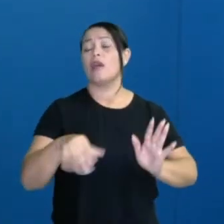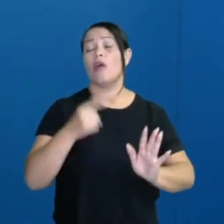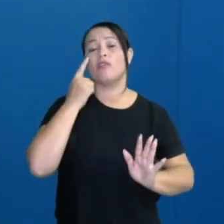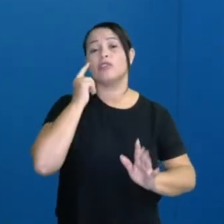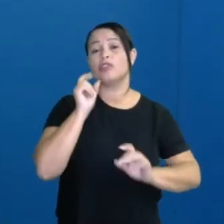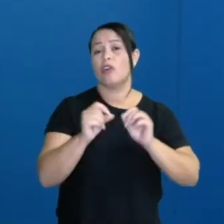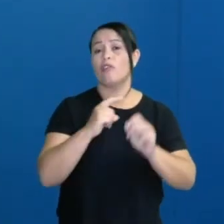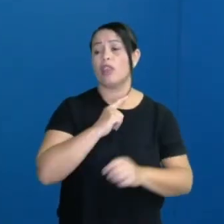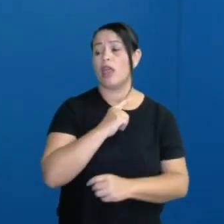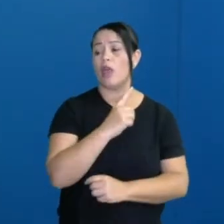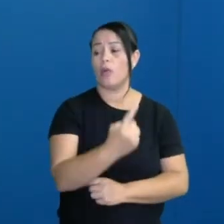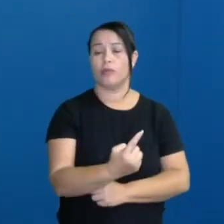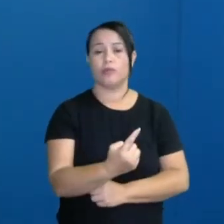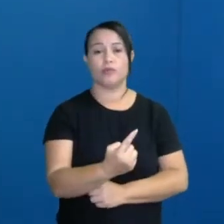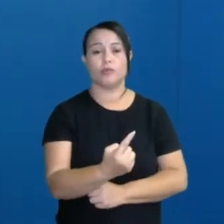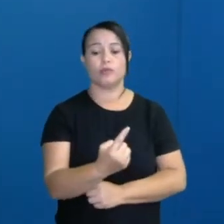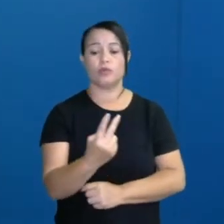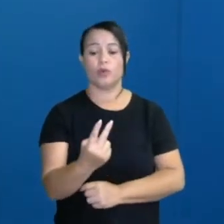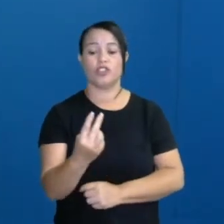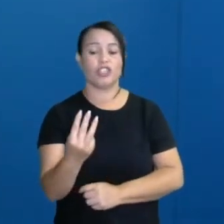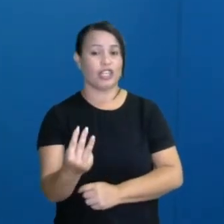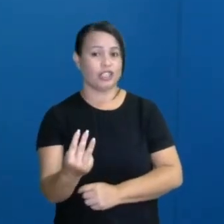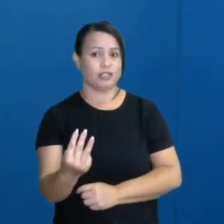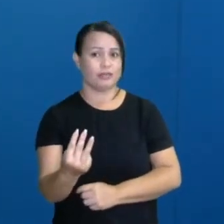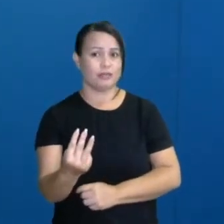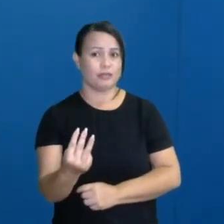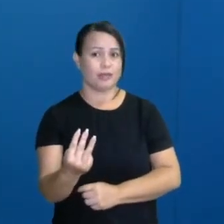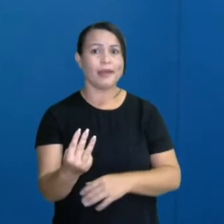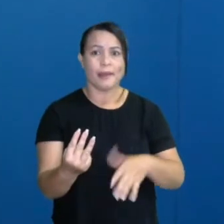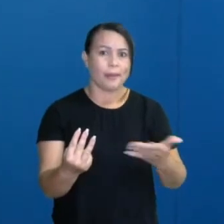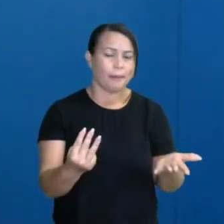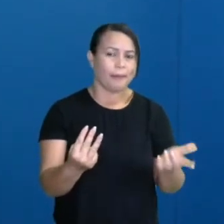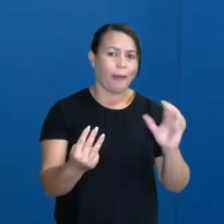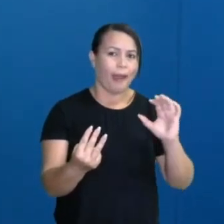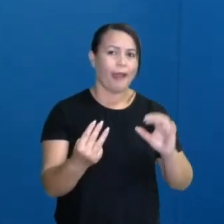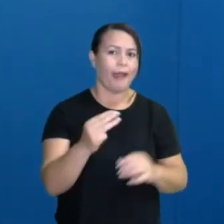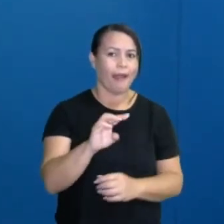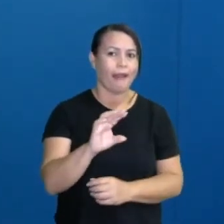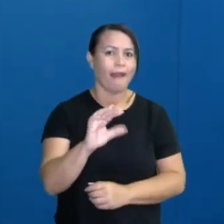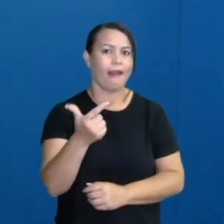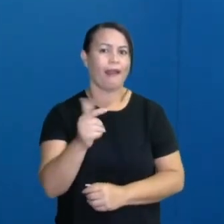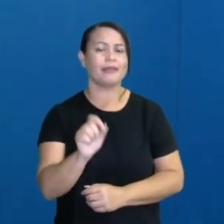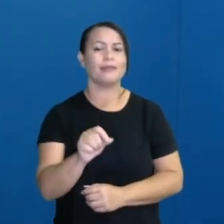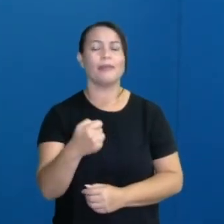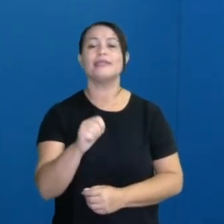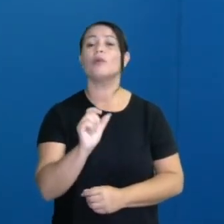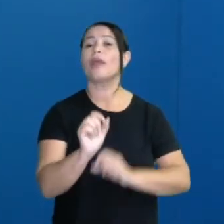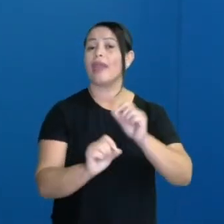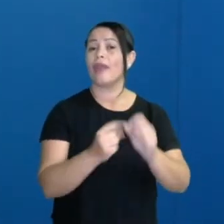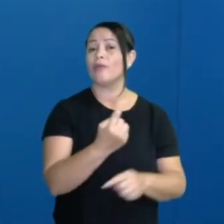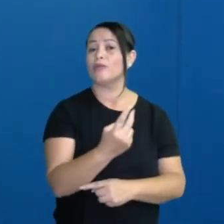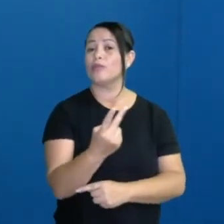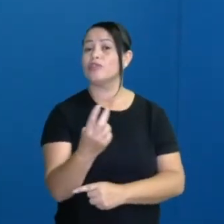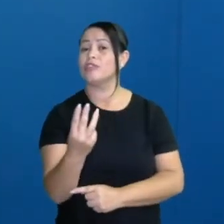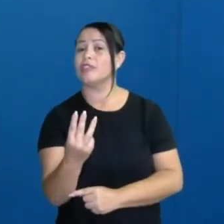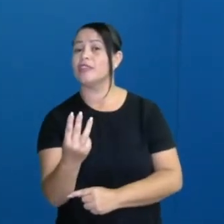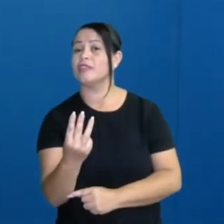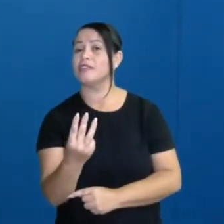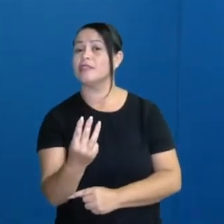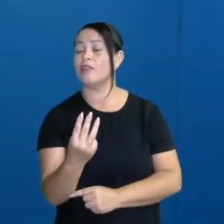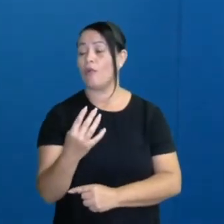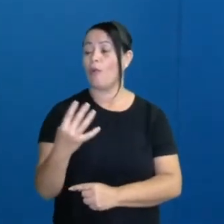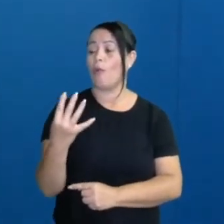eu vou ter 1, 2, 3. Pela lógica, está crescendo. Então, vai ser 1, 2,